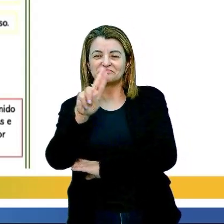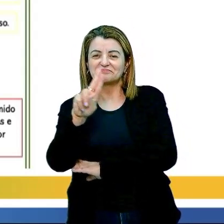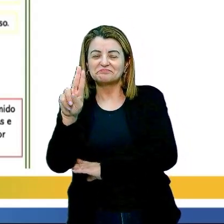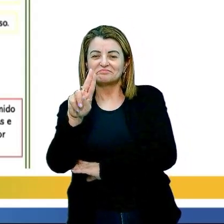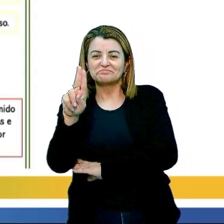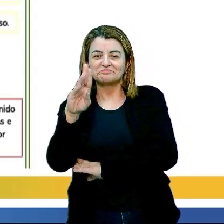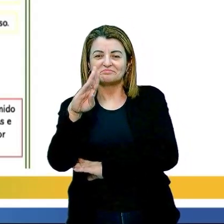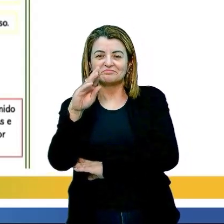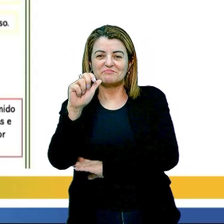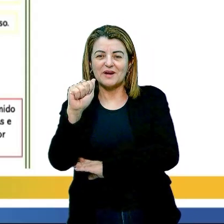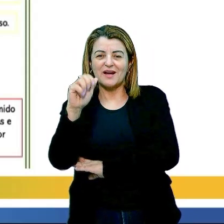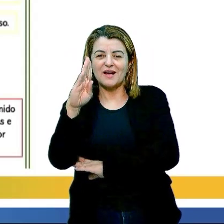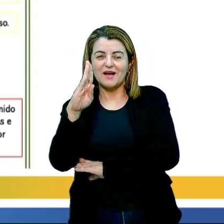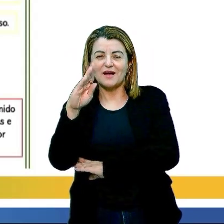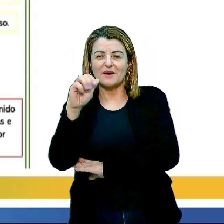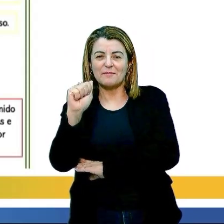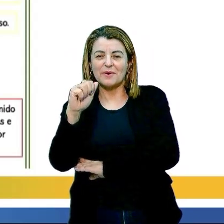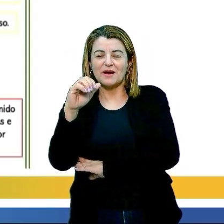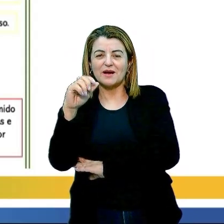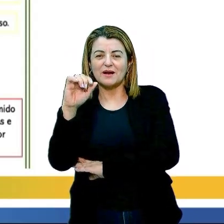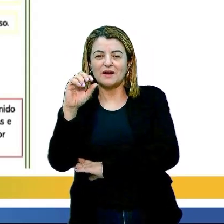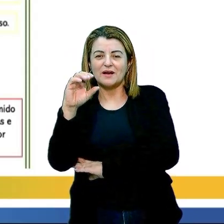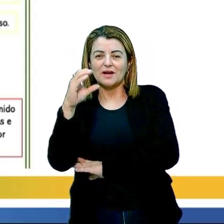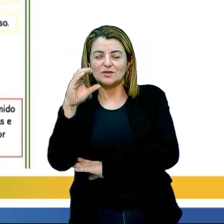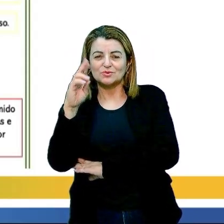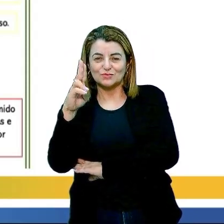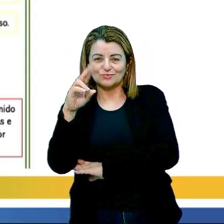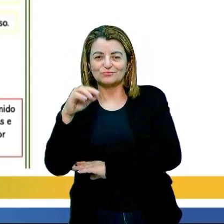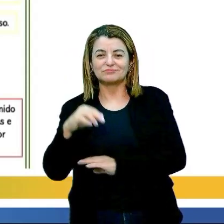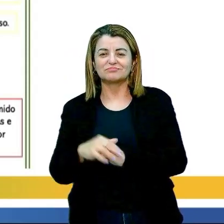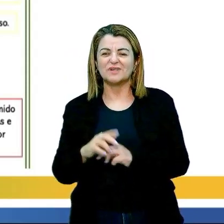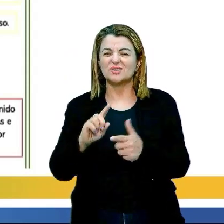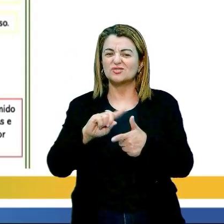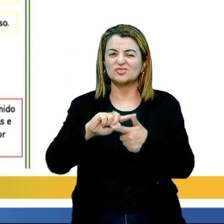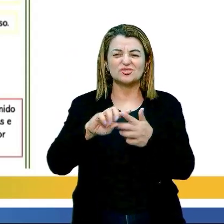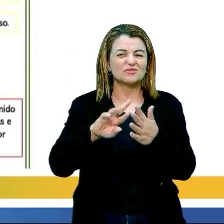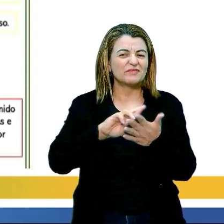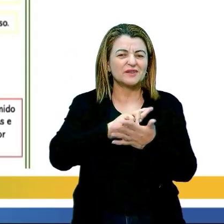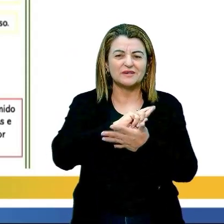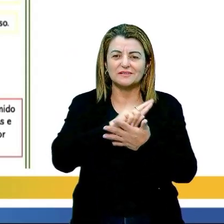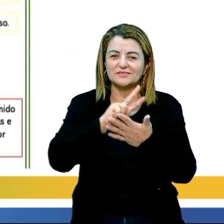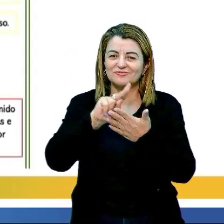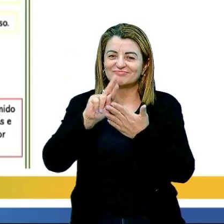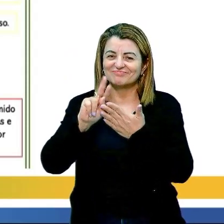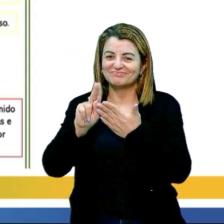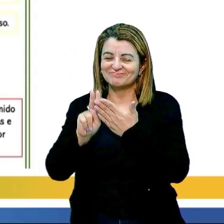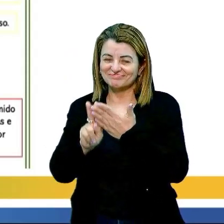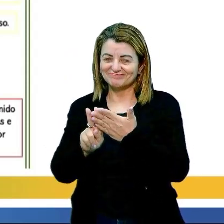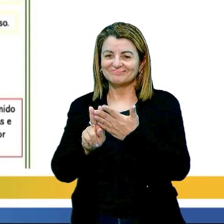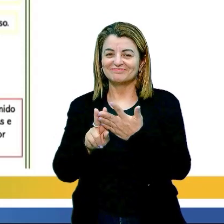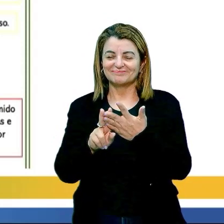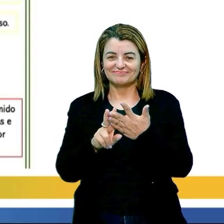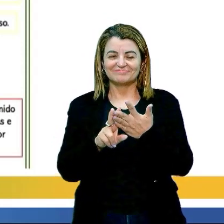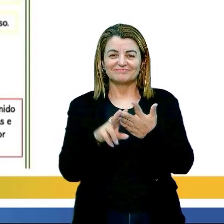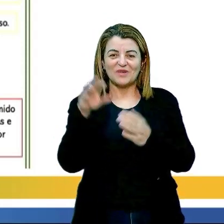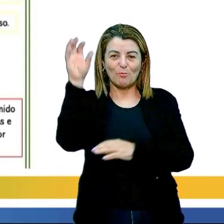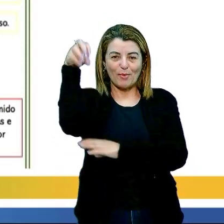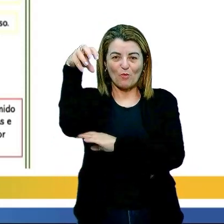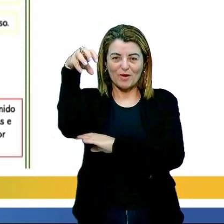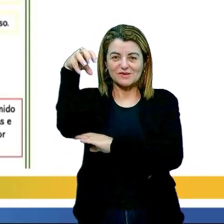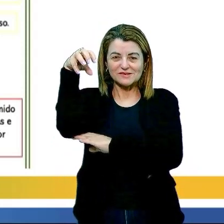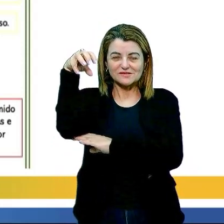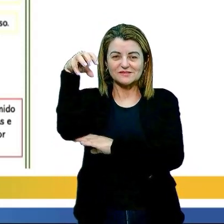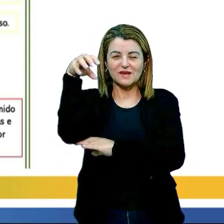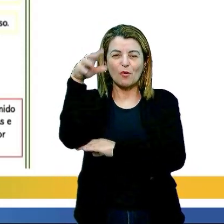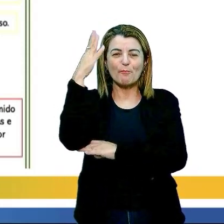outras palmeiras. Buriti também é encontrado por lá, mas babaçu é o